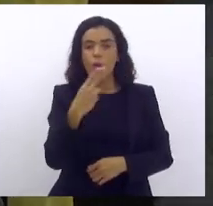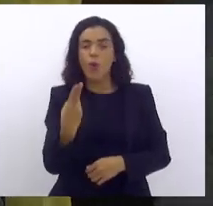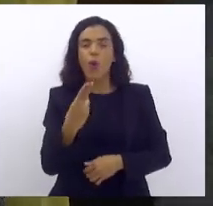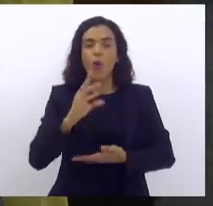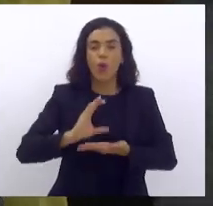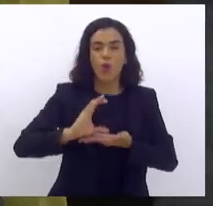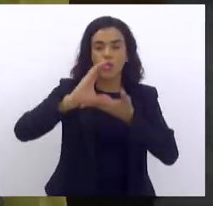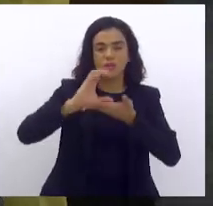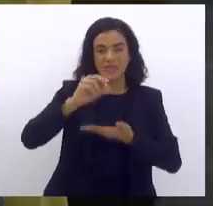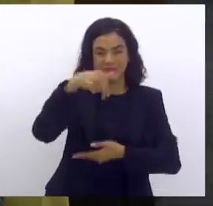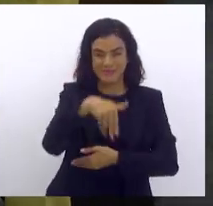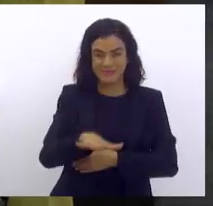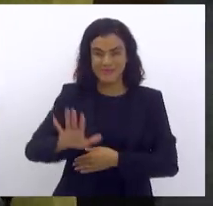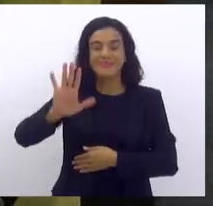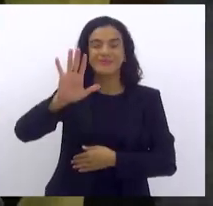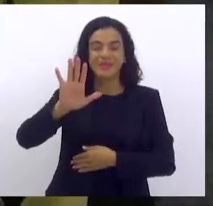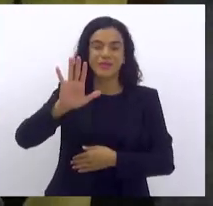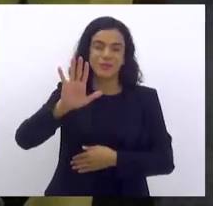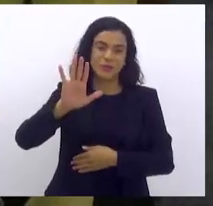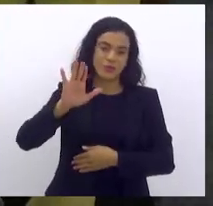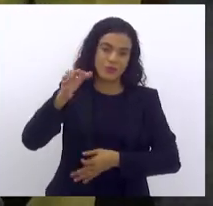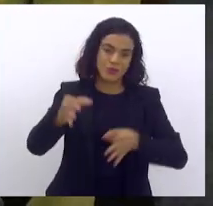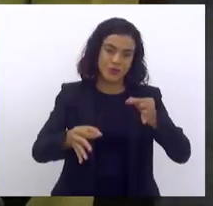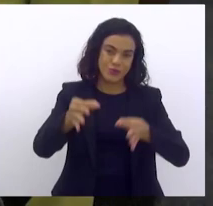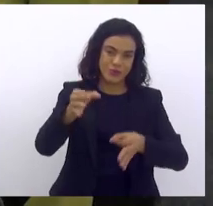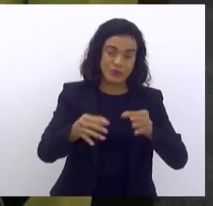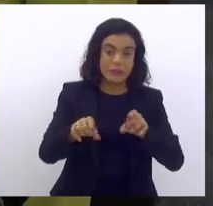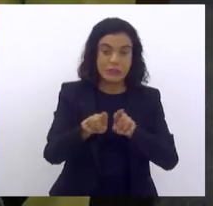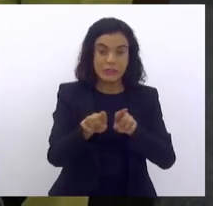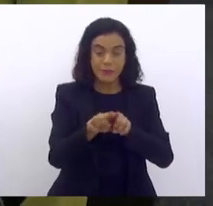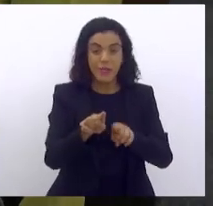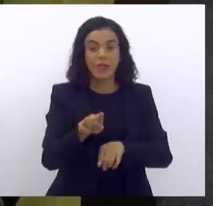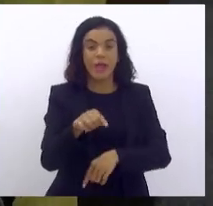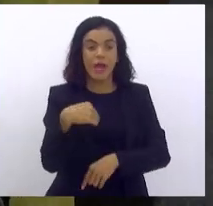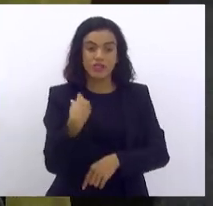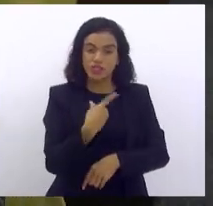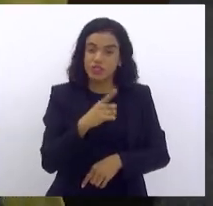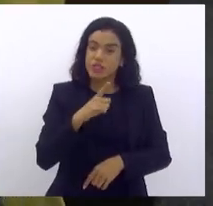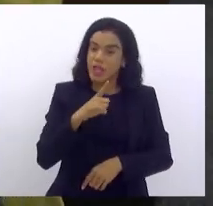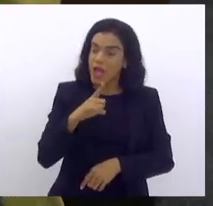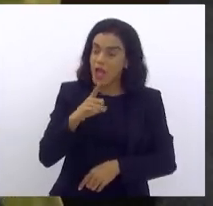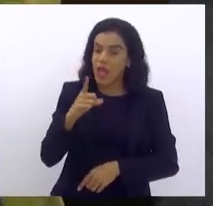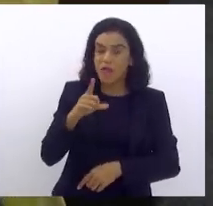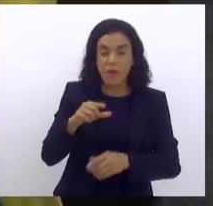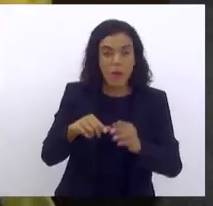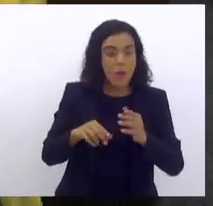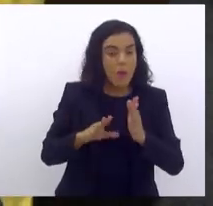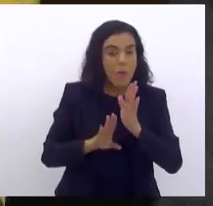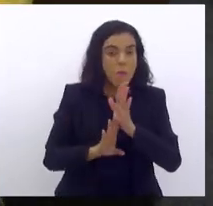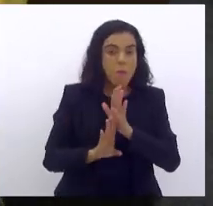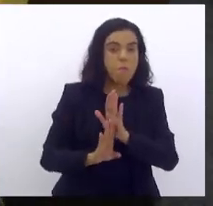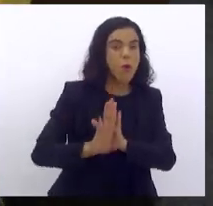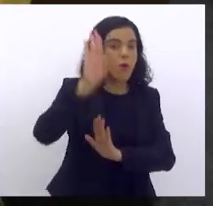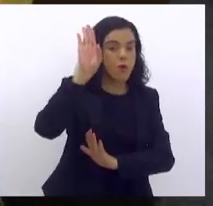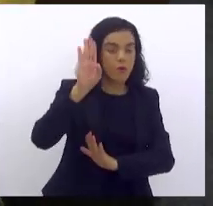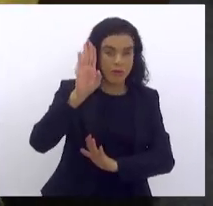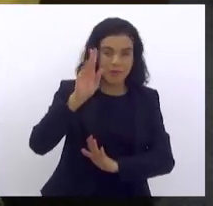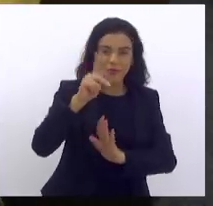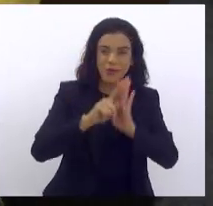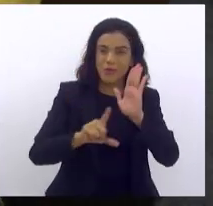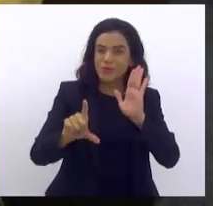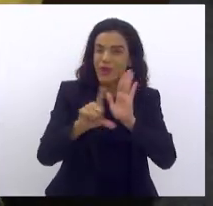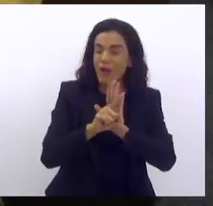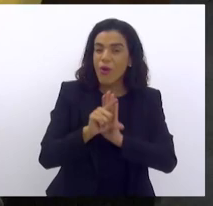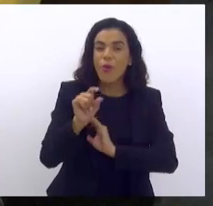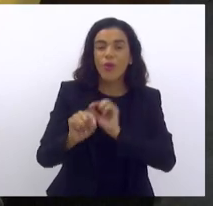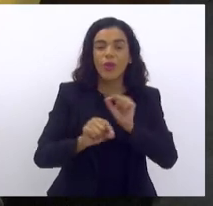Conselho Nacional de Justiça. Inclusive, a gente teve um salto qualitativo nesse projeto de lei, que